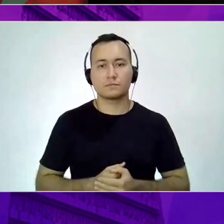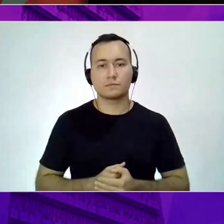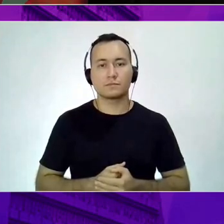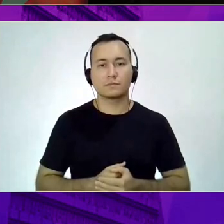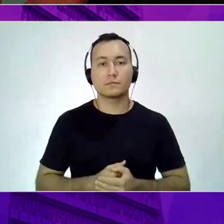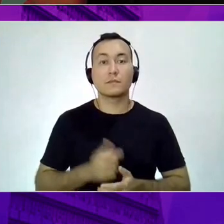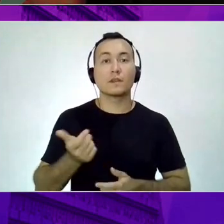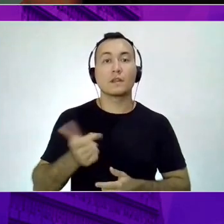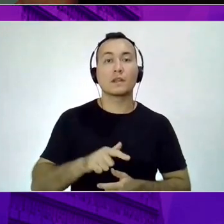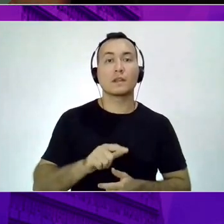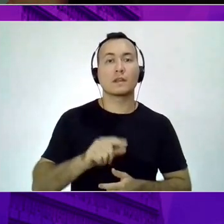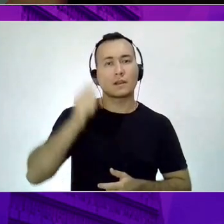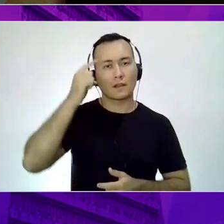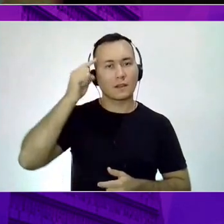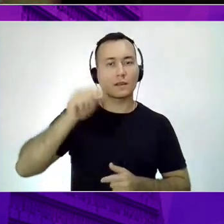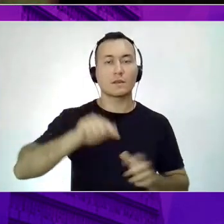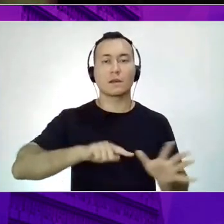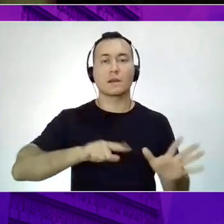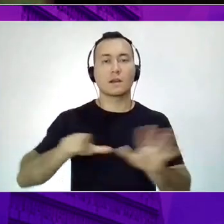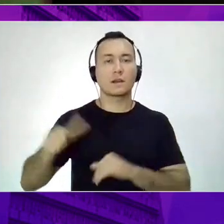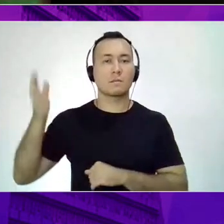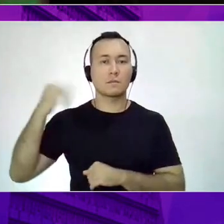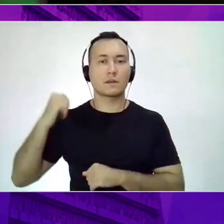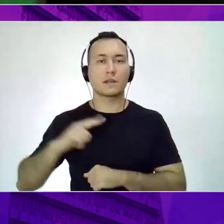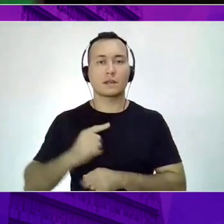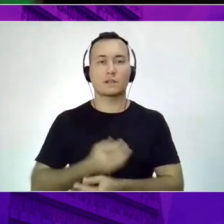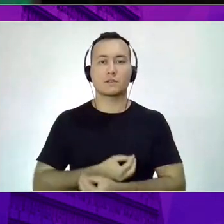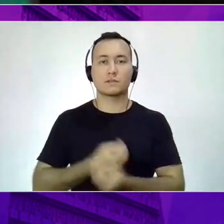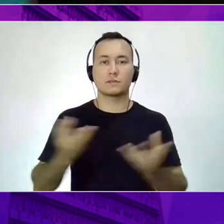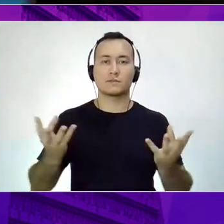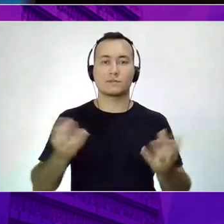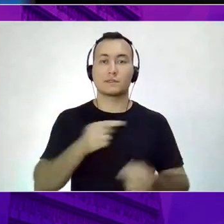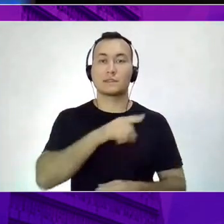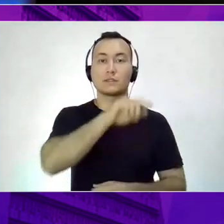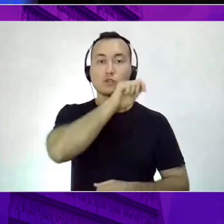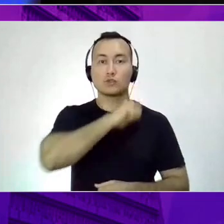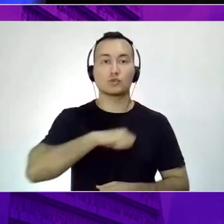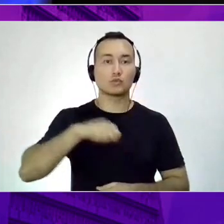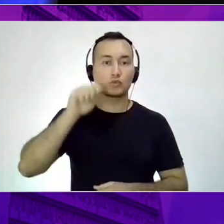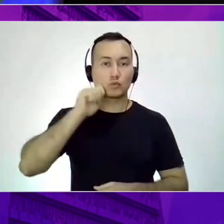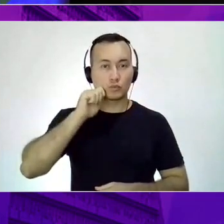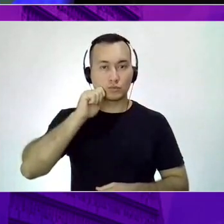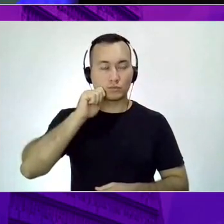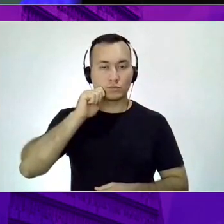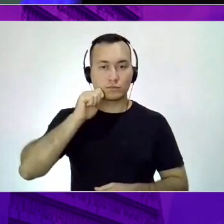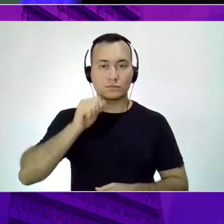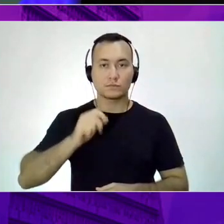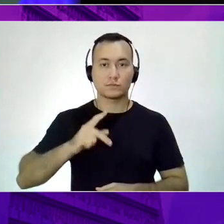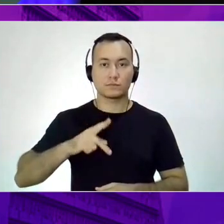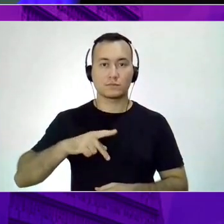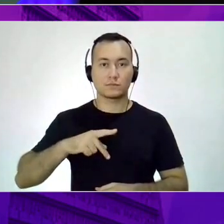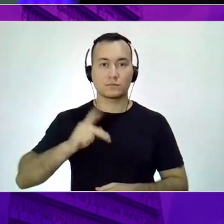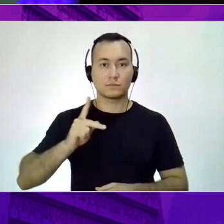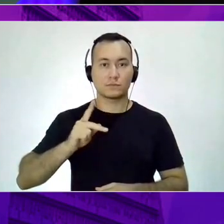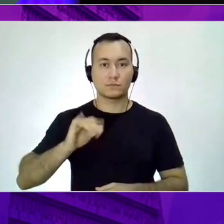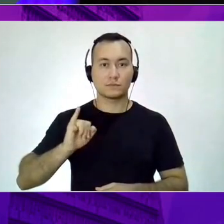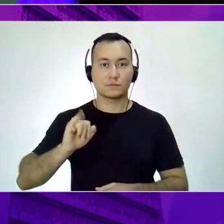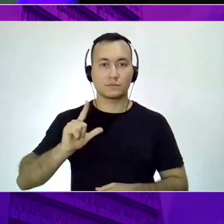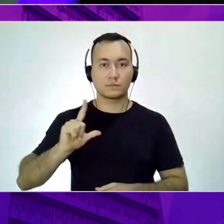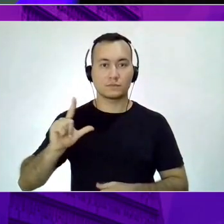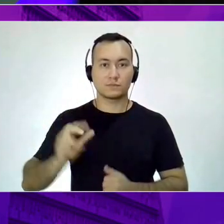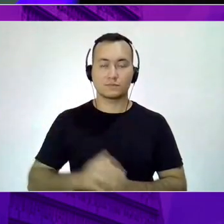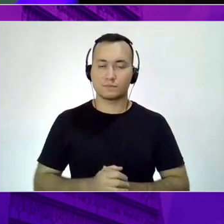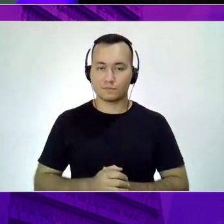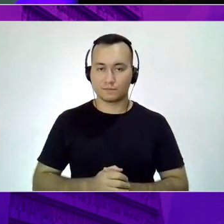semana passada, né? A gente pode contar com a ajuda ali do Amazon Q para gerar códigos. Tá? Então, eu estou colocando aqui